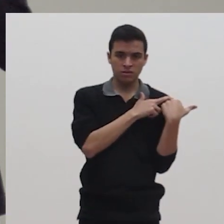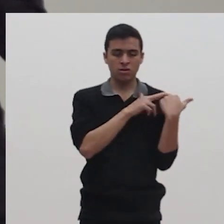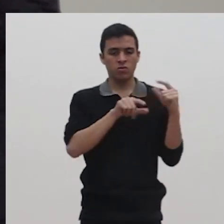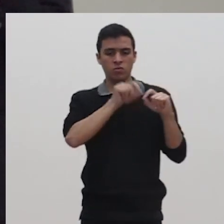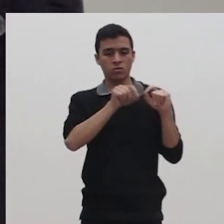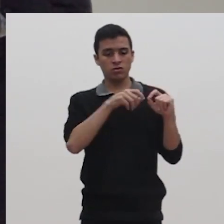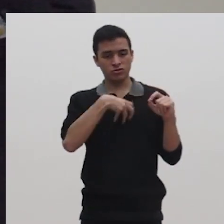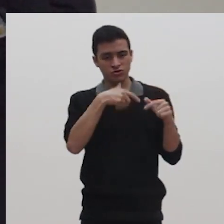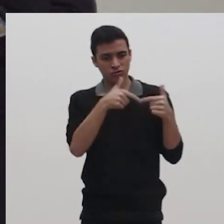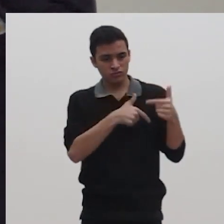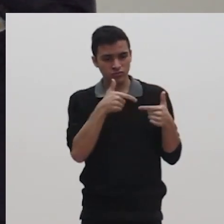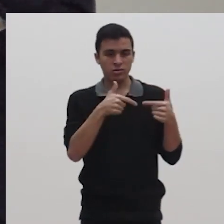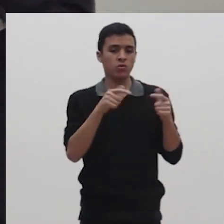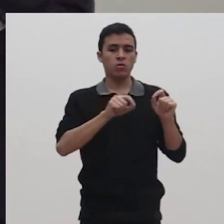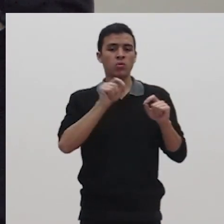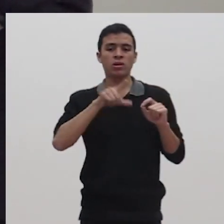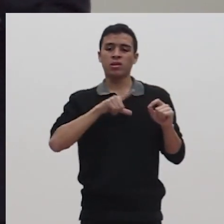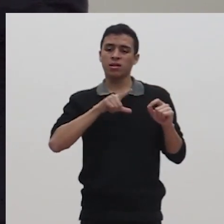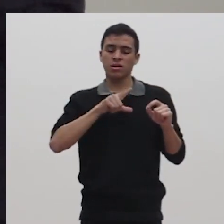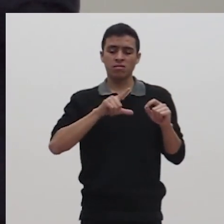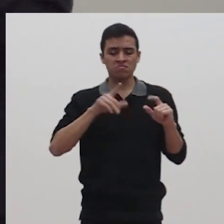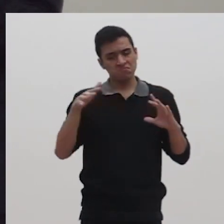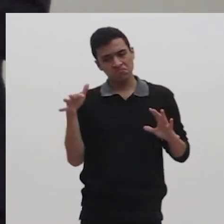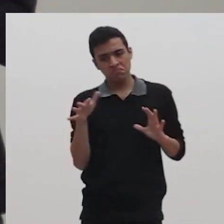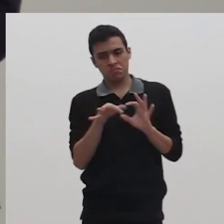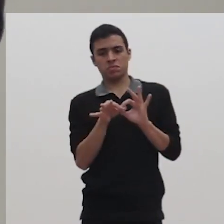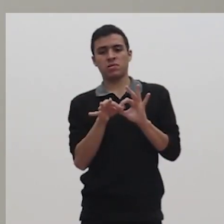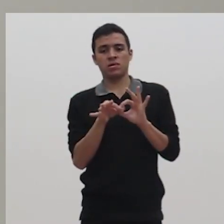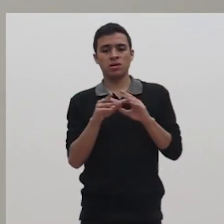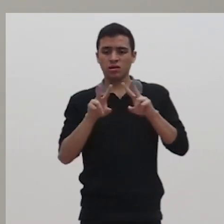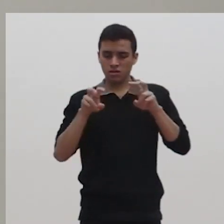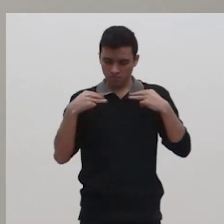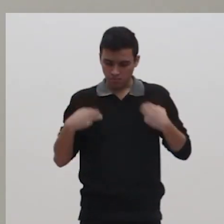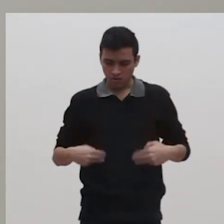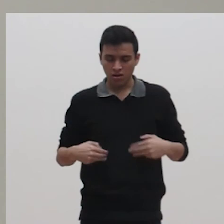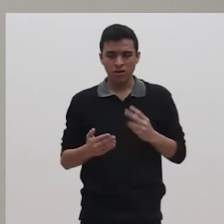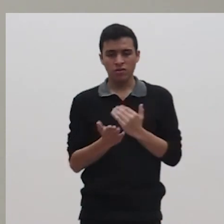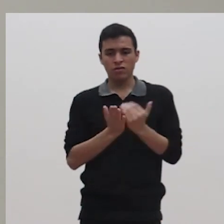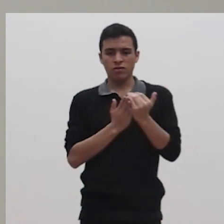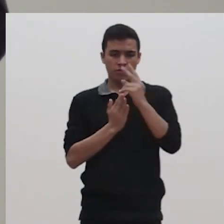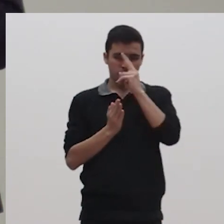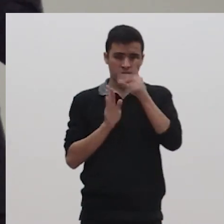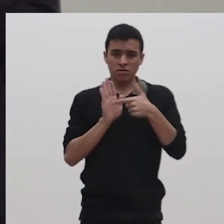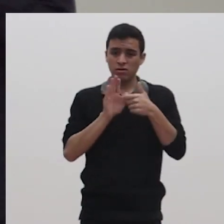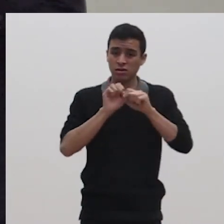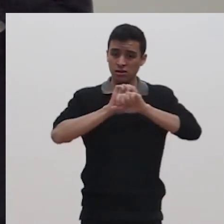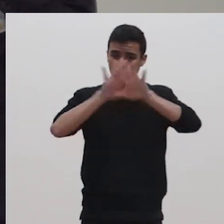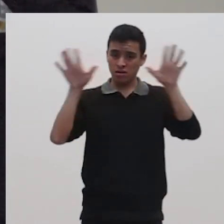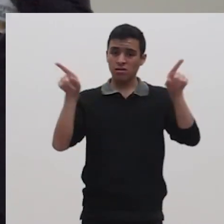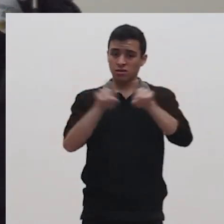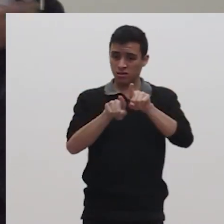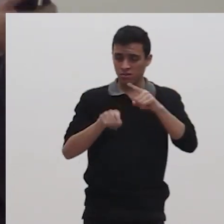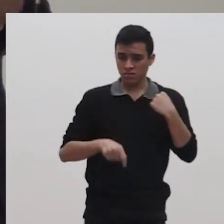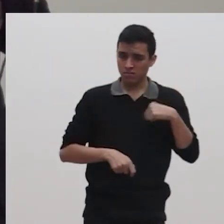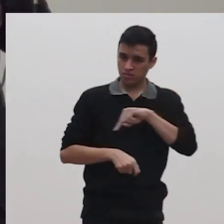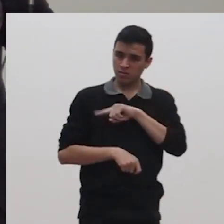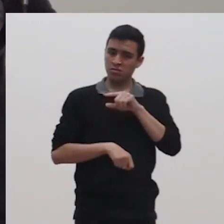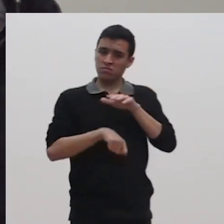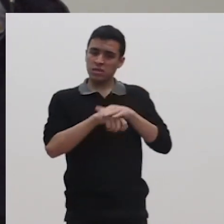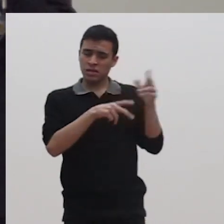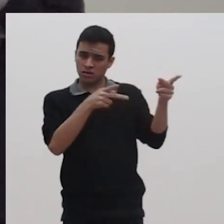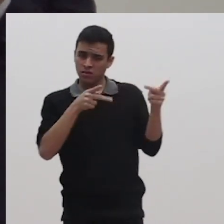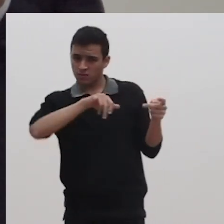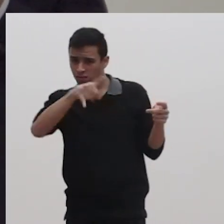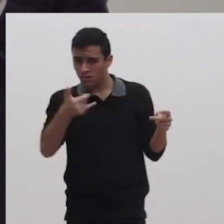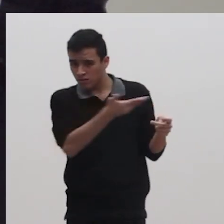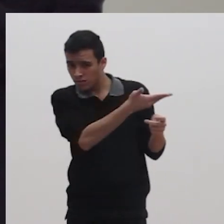maneira que ele trabalha os recursos, implica numa questão moral muito forte, numa transparência muito forte. Então, eu também faço um